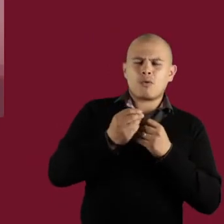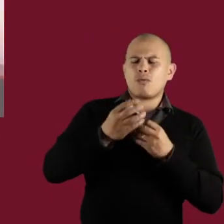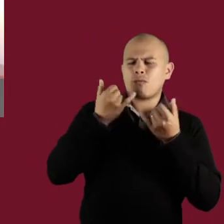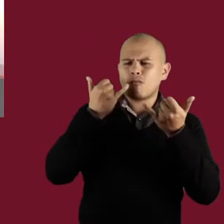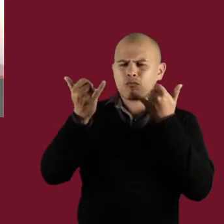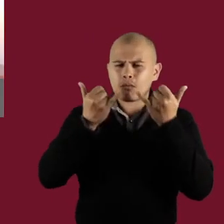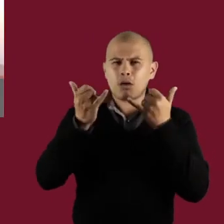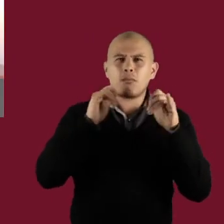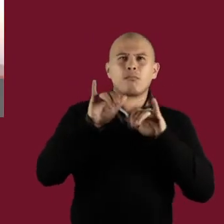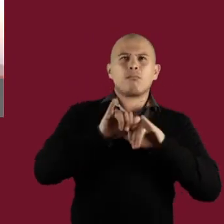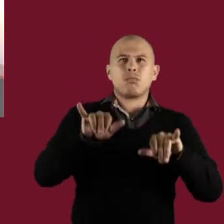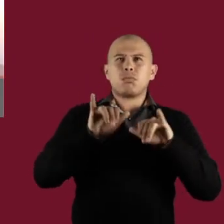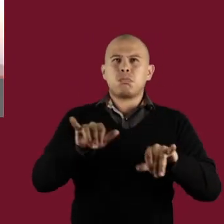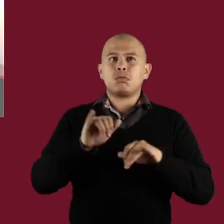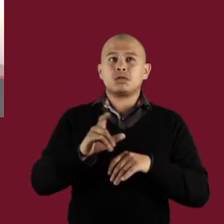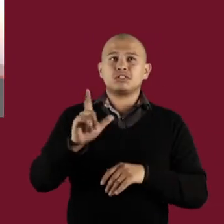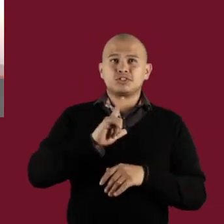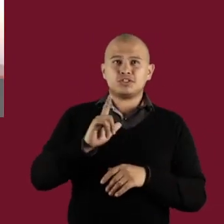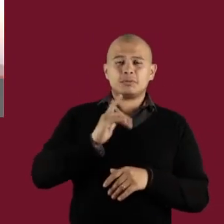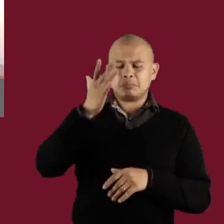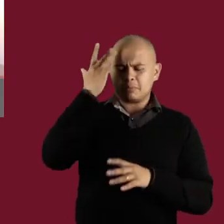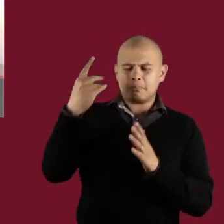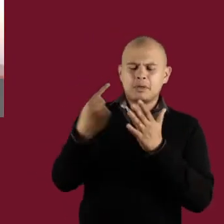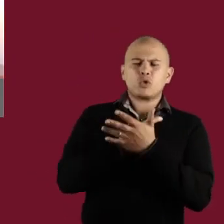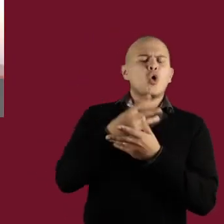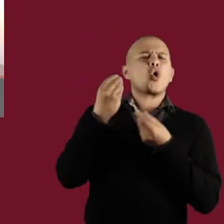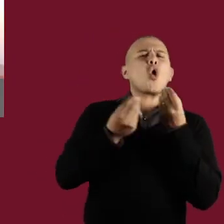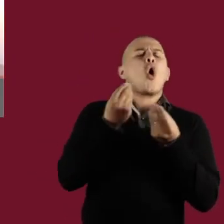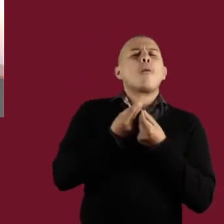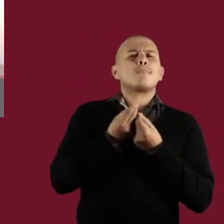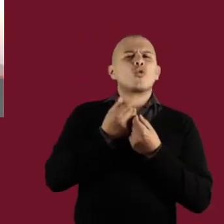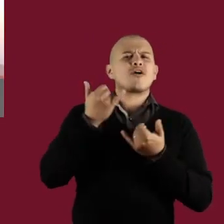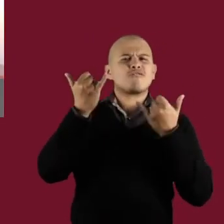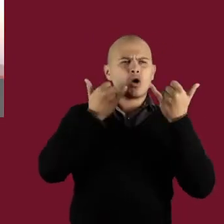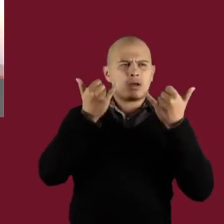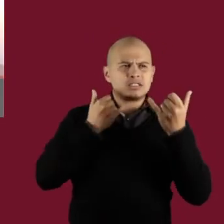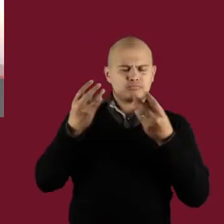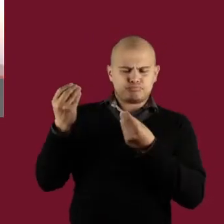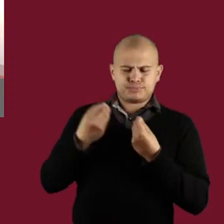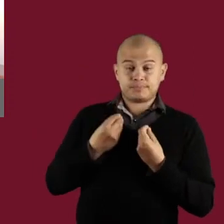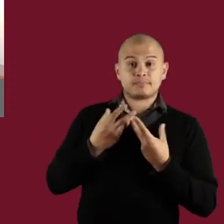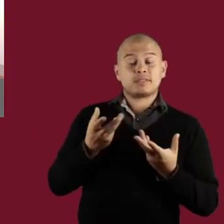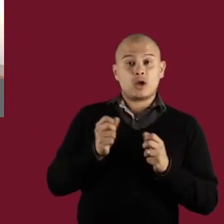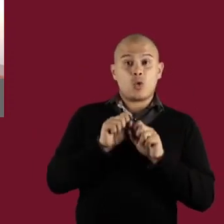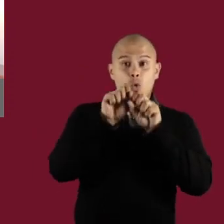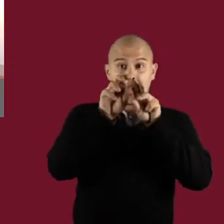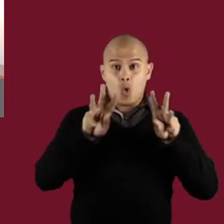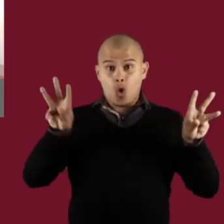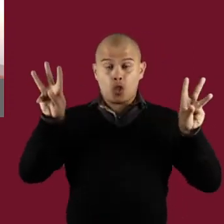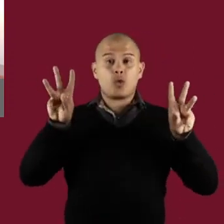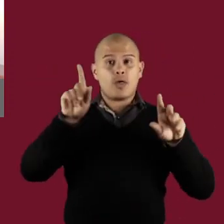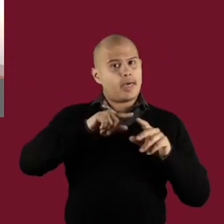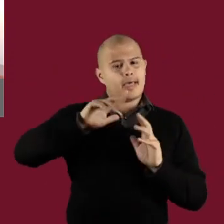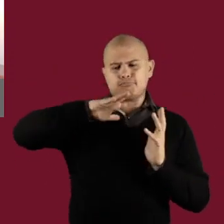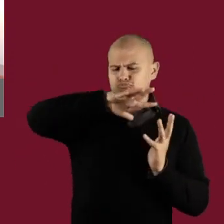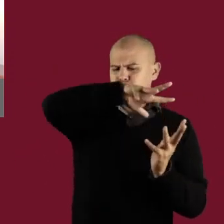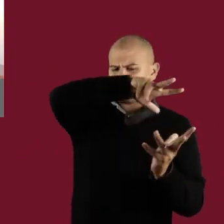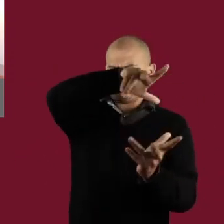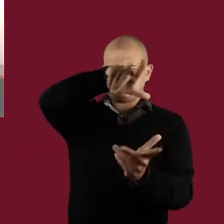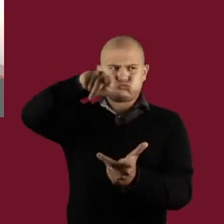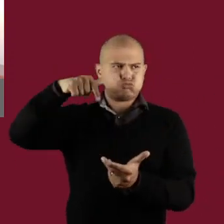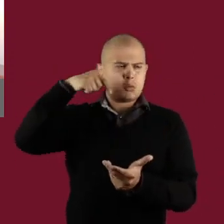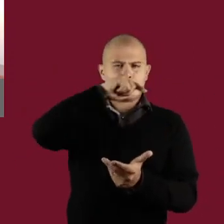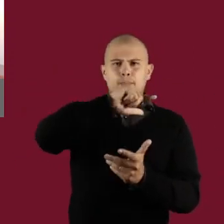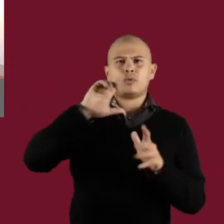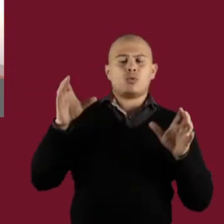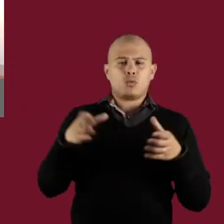Francis perguntava como é que a gente recebe essas informações. Bom, a ONU é uma operação global, internacional. Então, quando a gente chega na redação